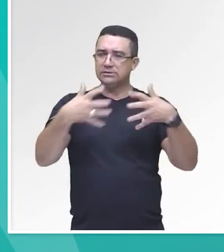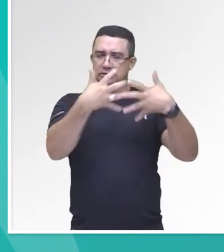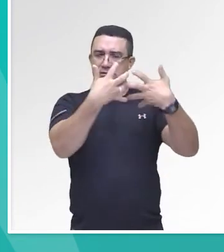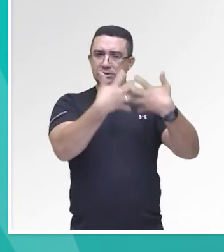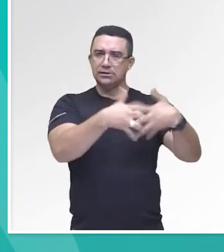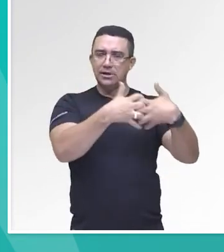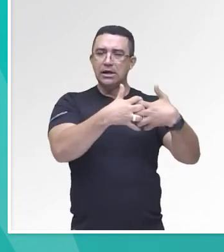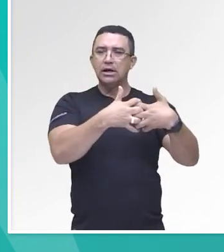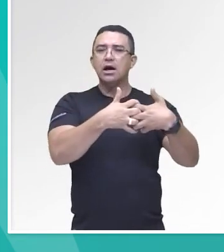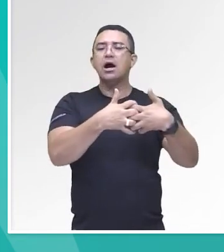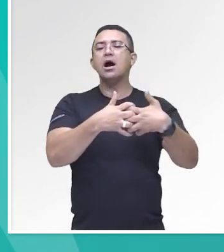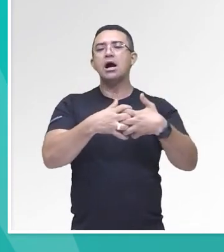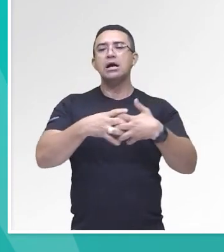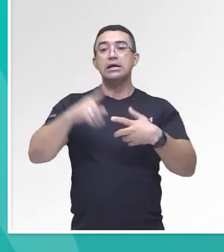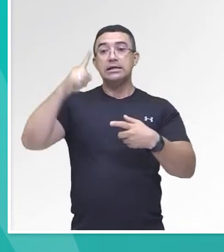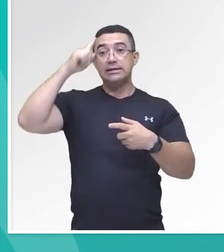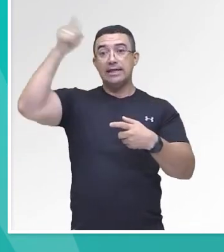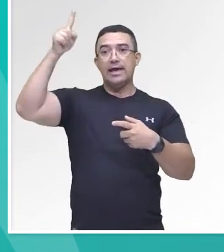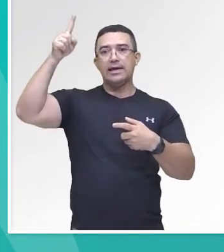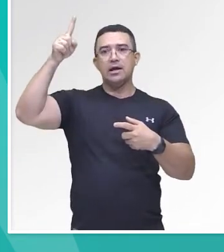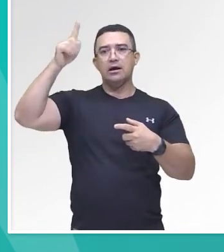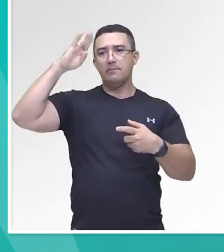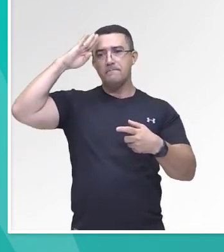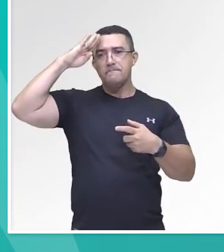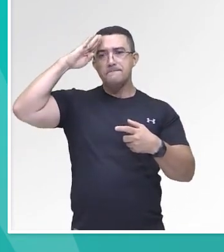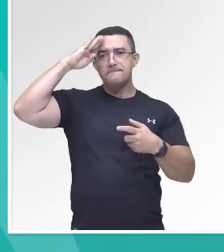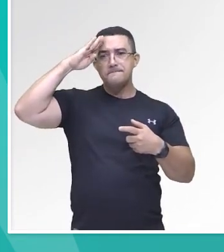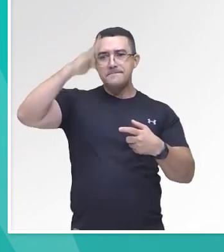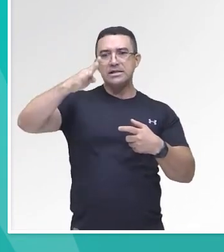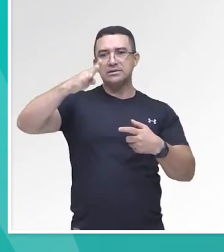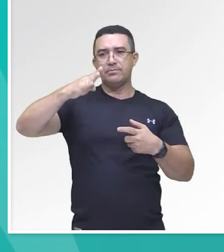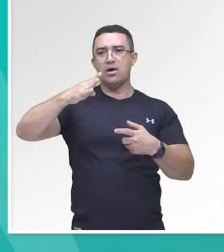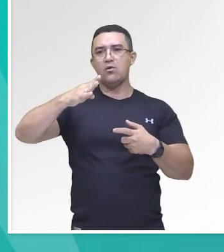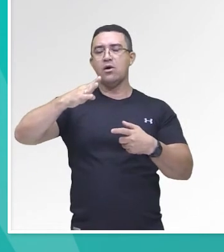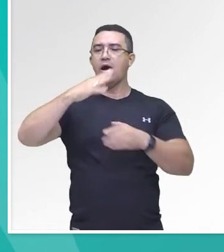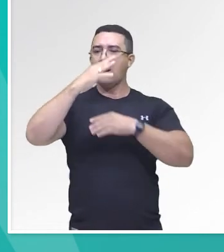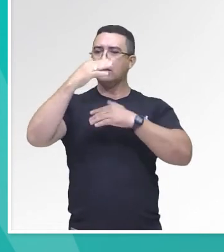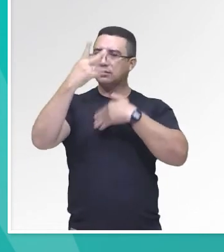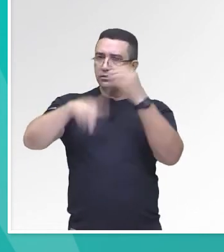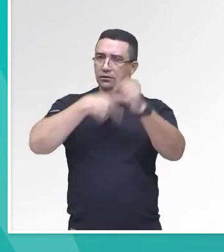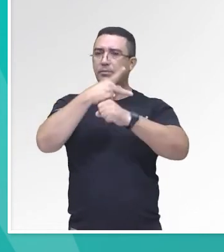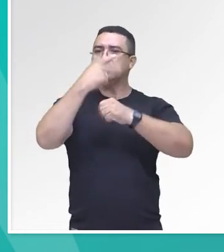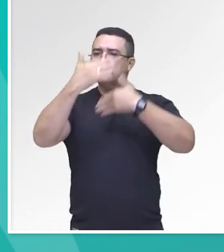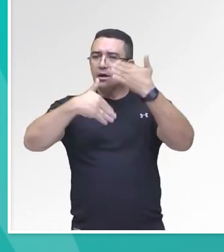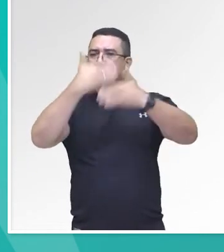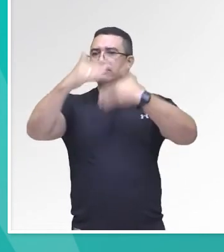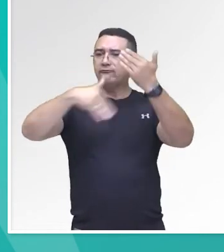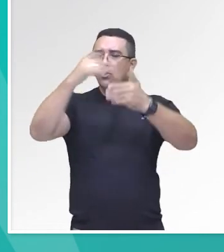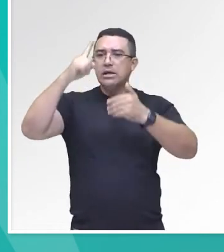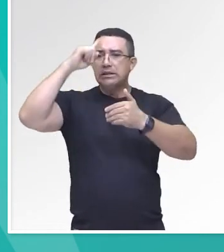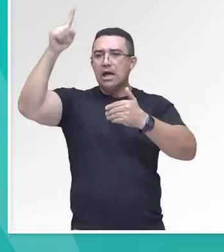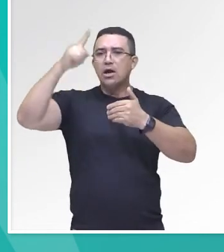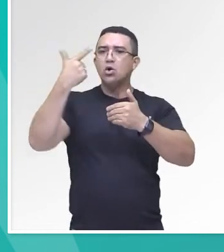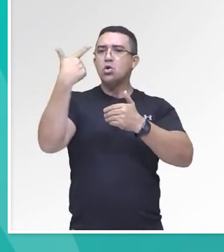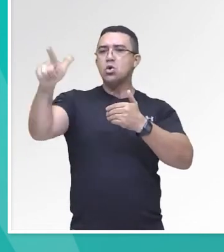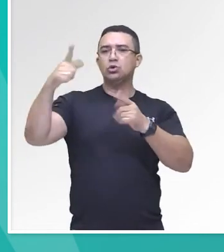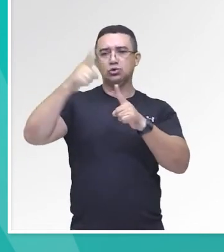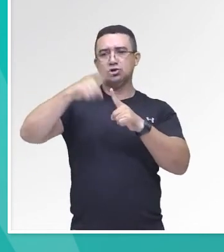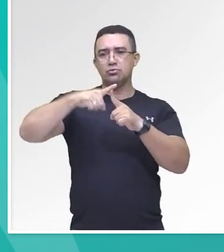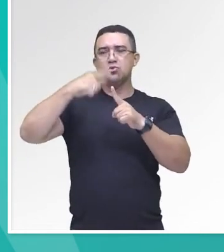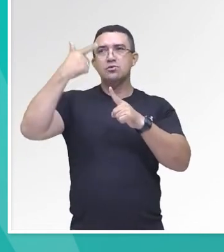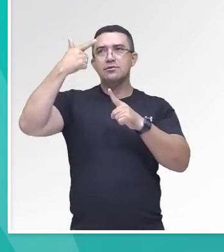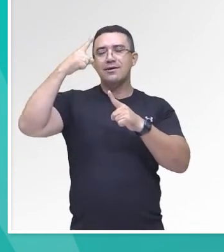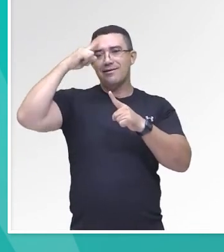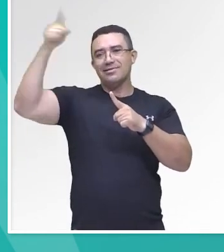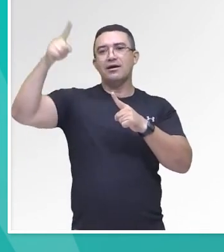uma ideia principal para ele, que é o tópico frasal, e depois desenvolva essa ideia com ideias secundárias. Você pode usar